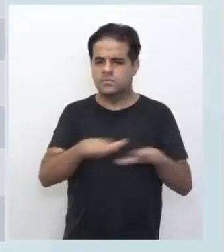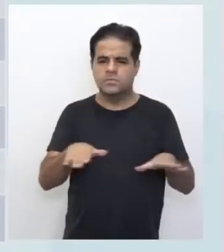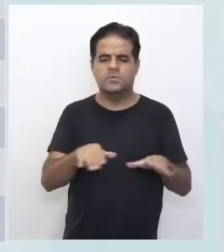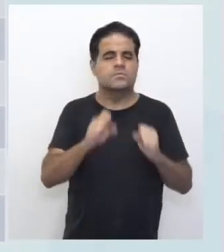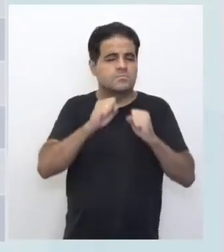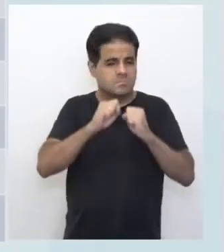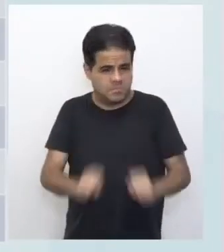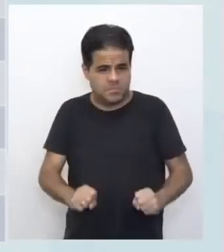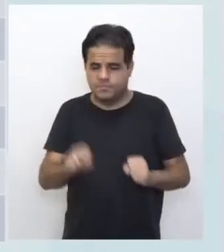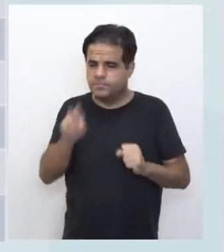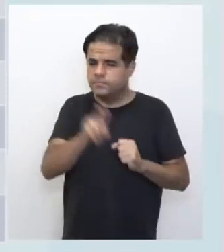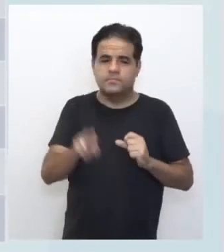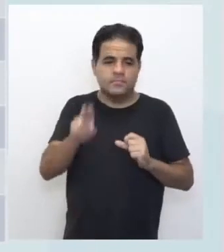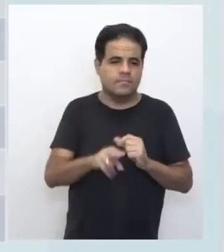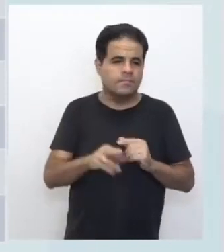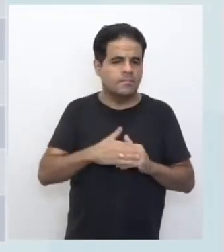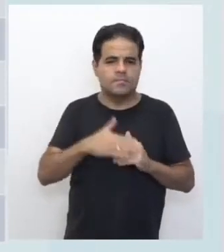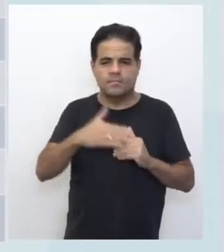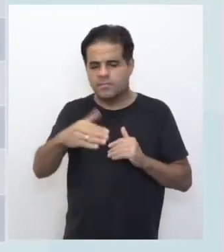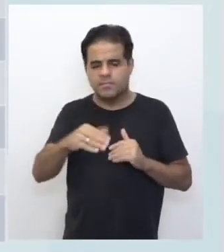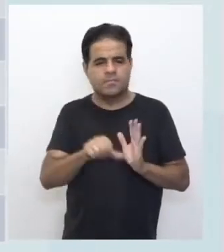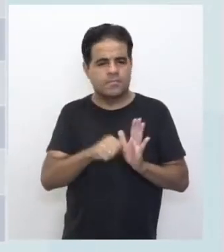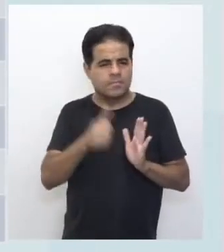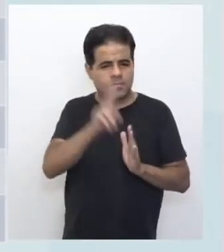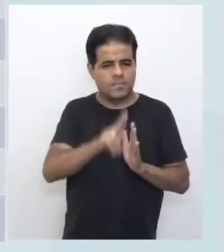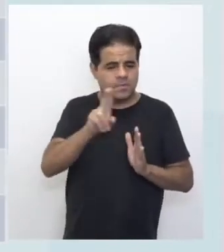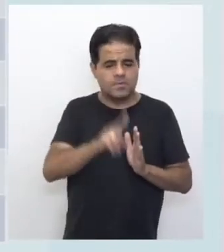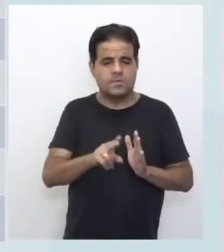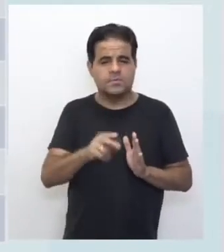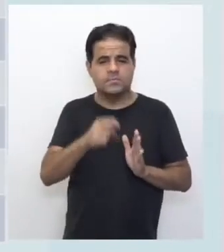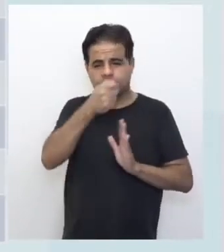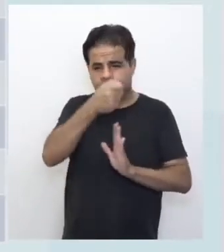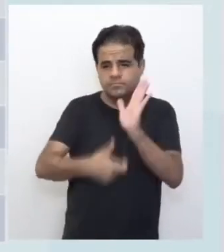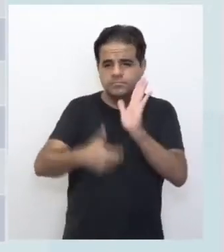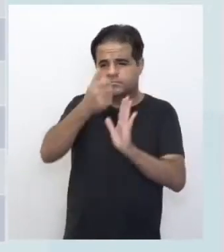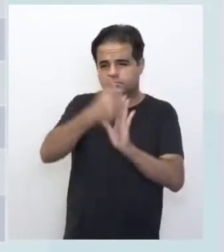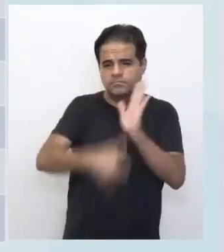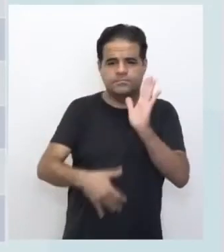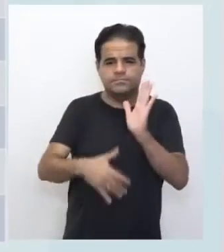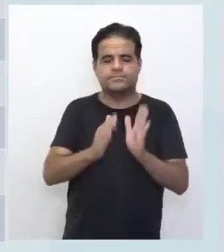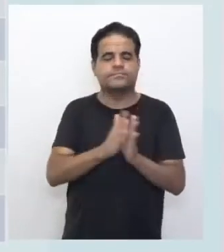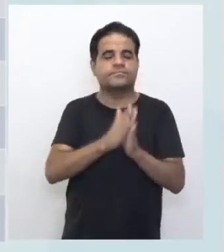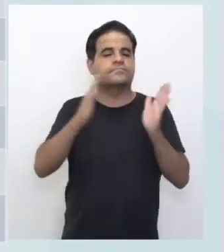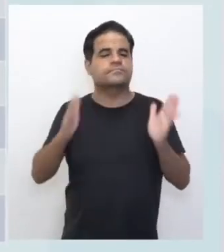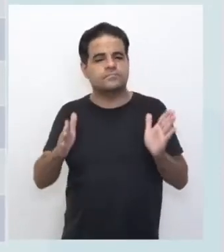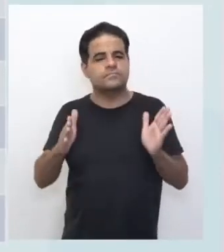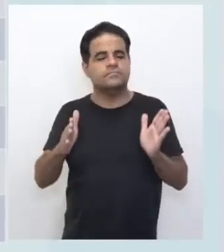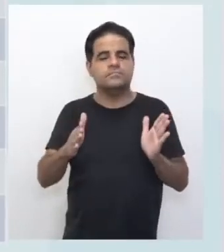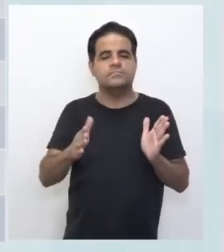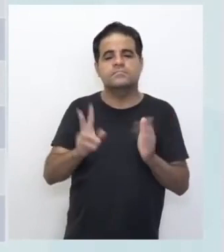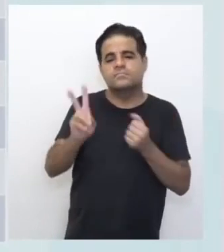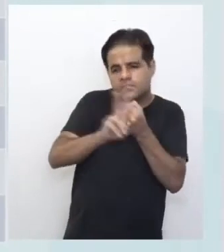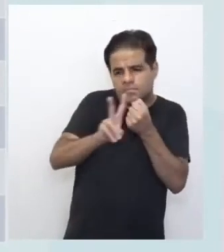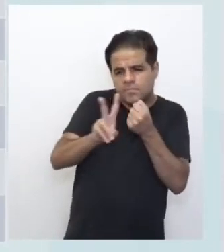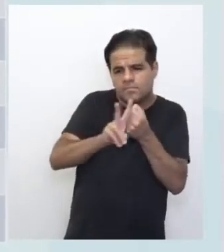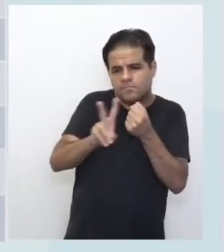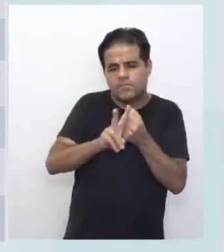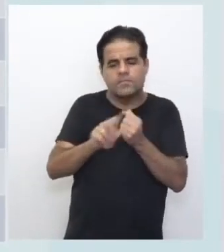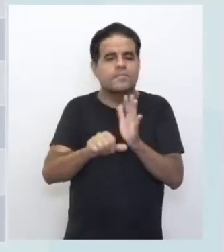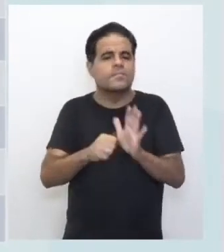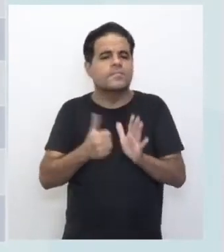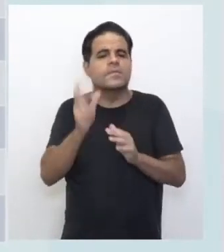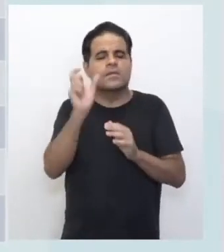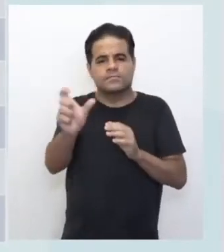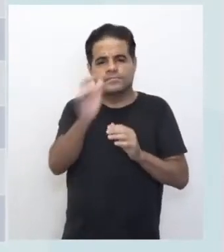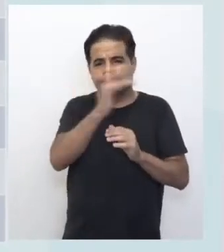possível apenas utilizar verbos na primeira pessoa para fazer descrições? Verbos na primeira pessoa, lembrando a